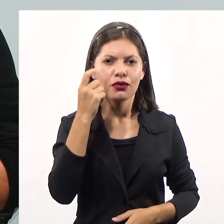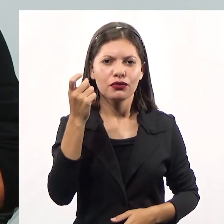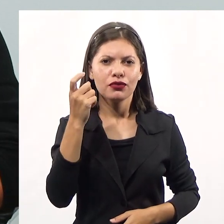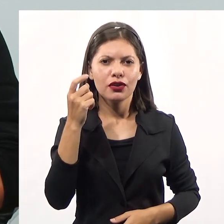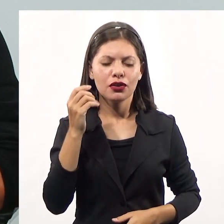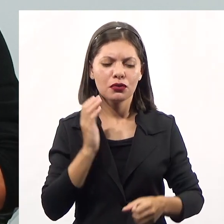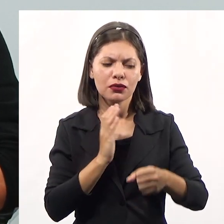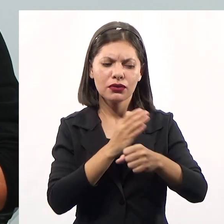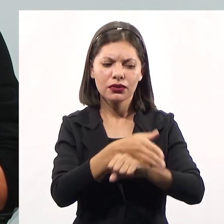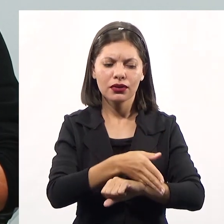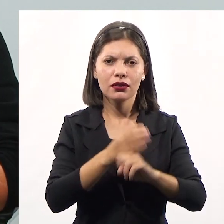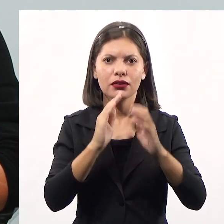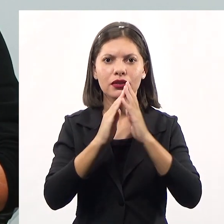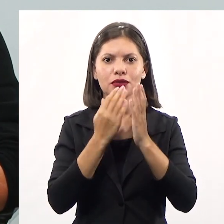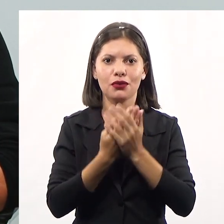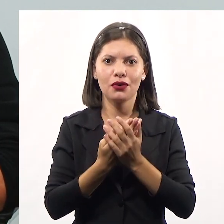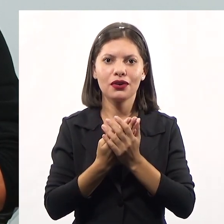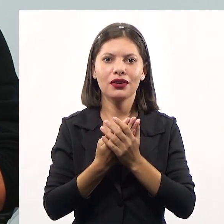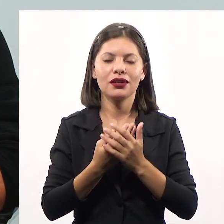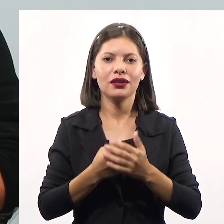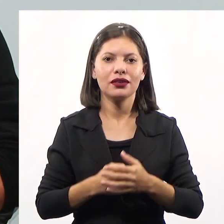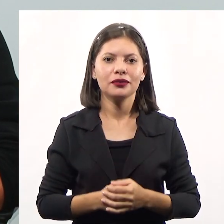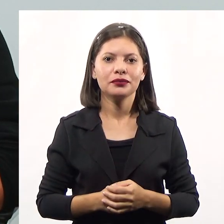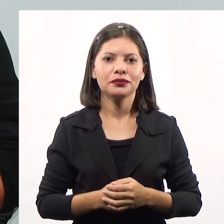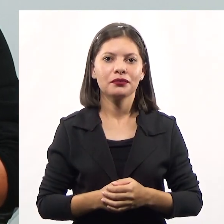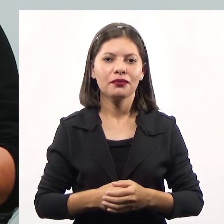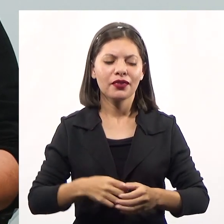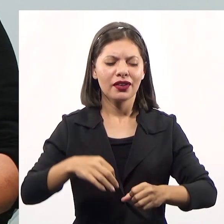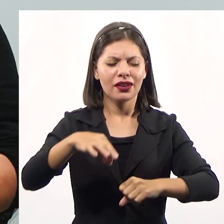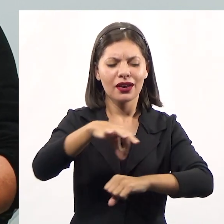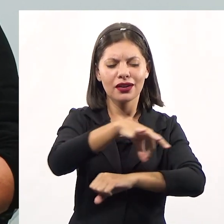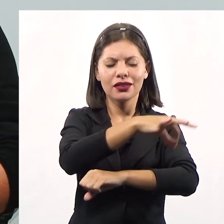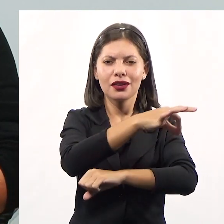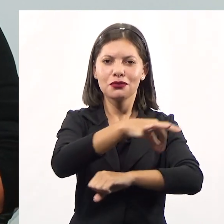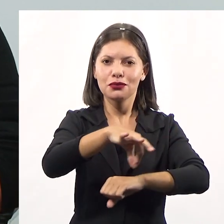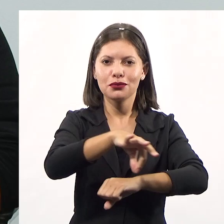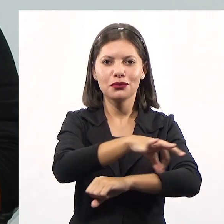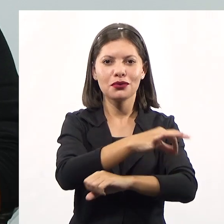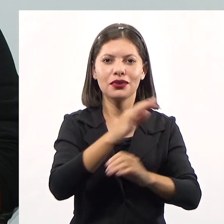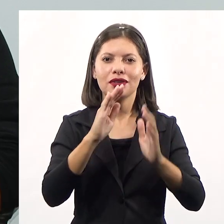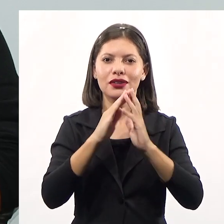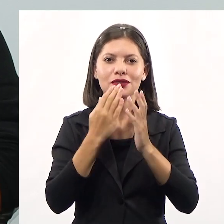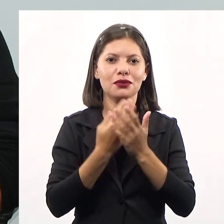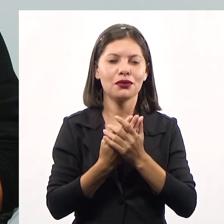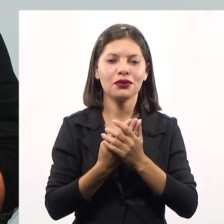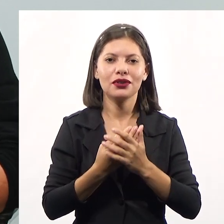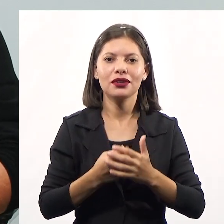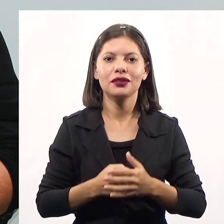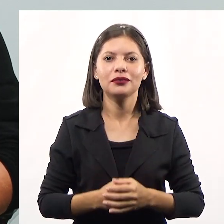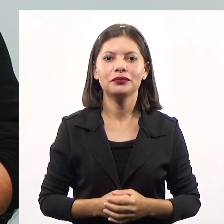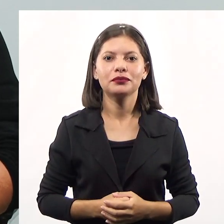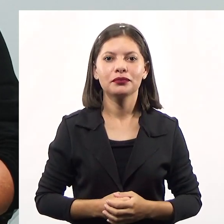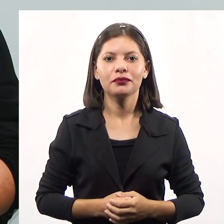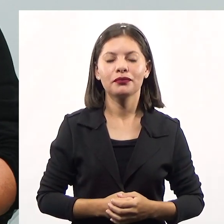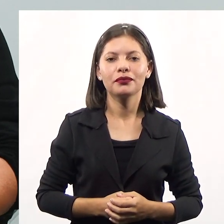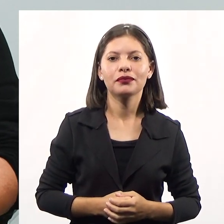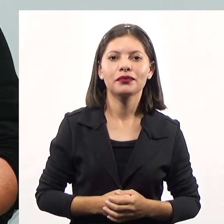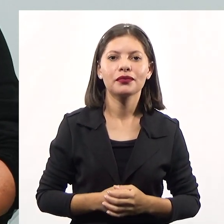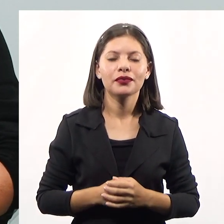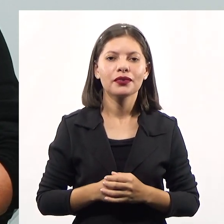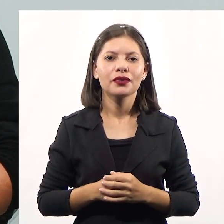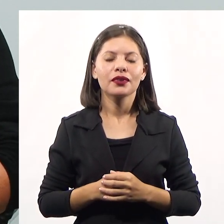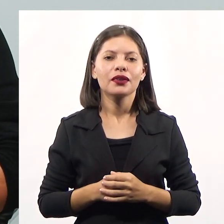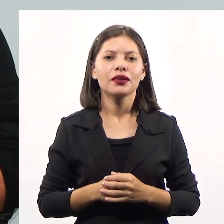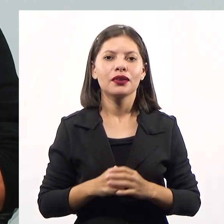observei quando entrei na Escola Carmela Dutra foi justamente a arquitetura da escola, né, por ser uma escola